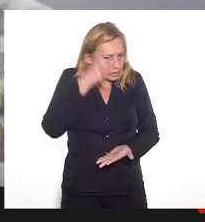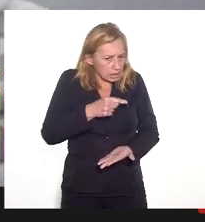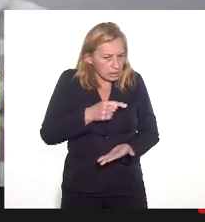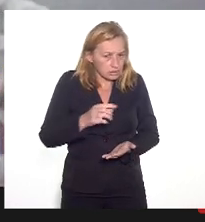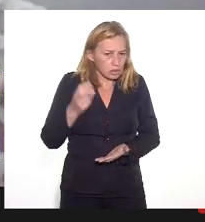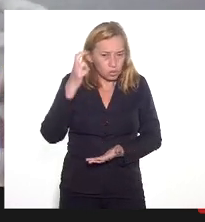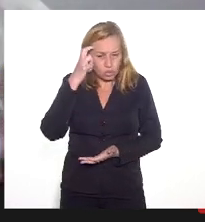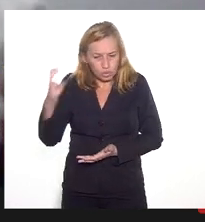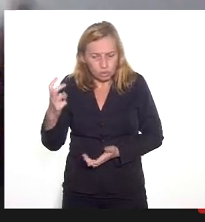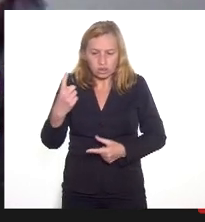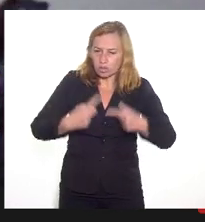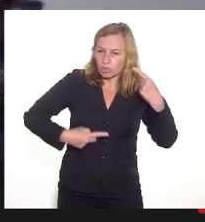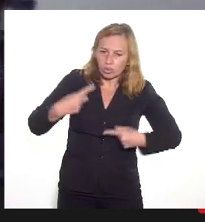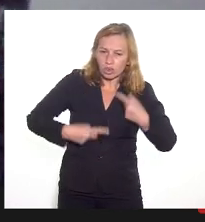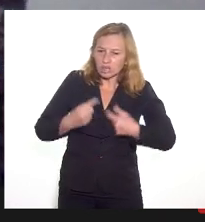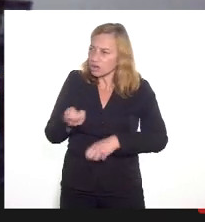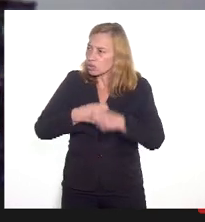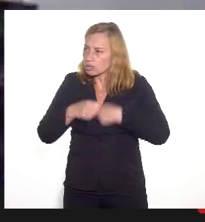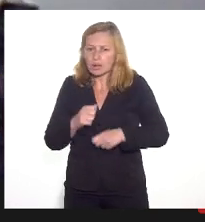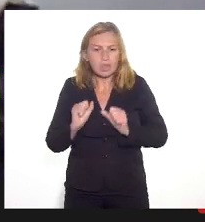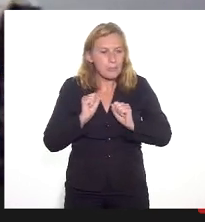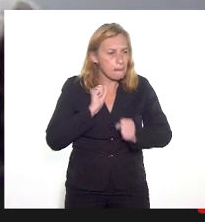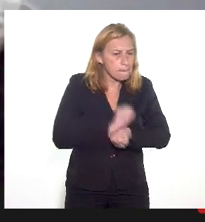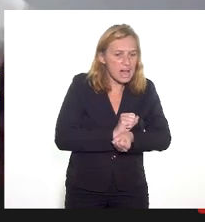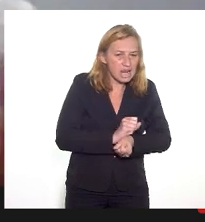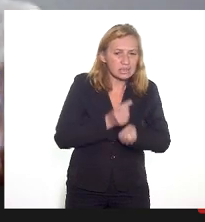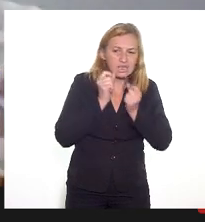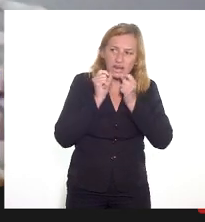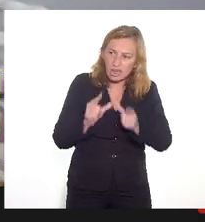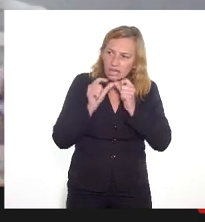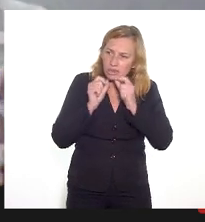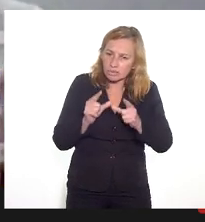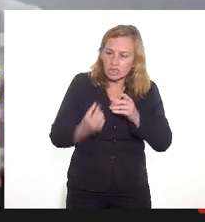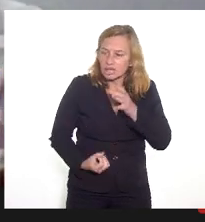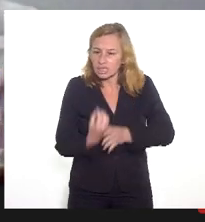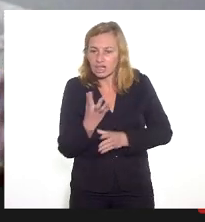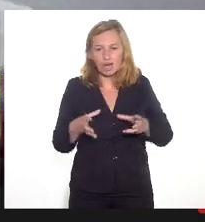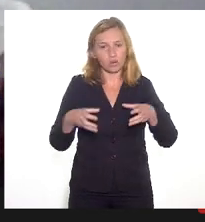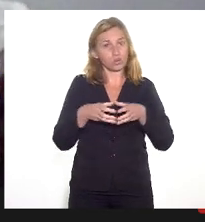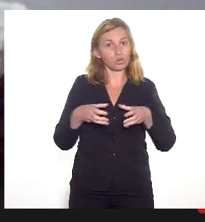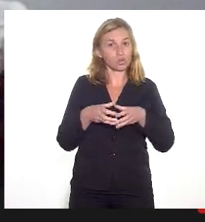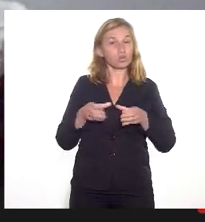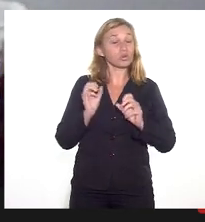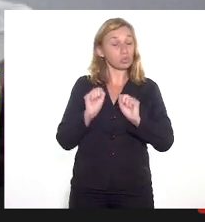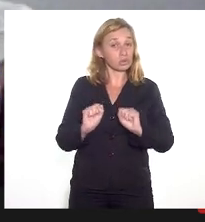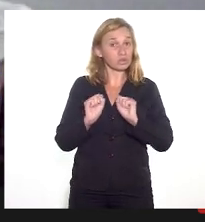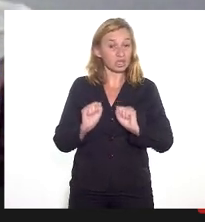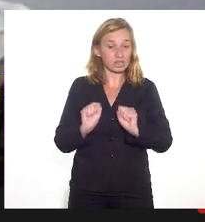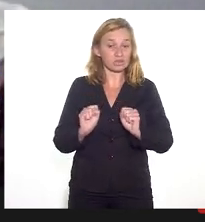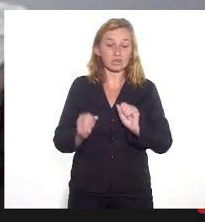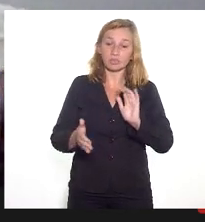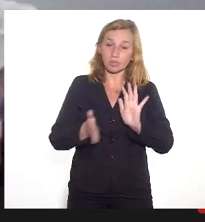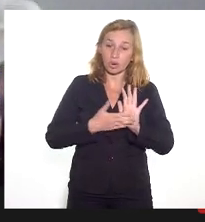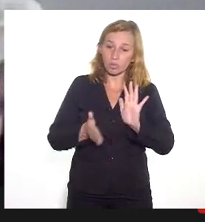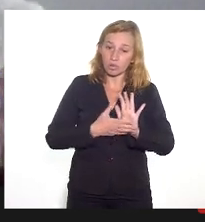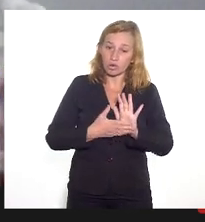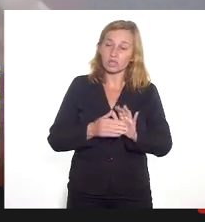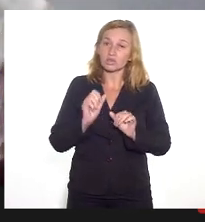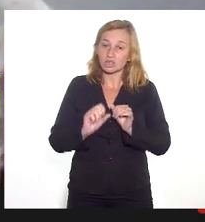Nós temos que parar de reclamar e constituirmos um grupo que pudesse fazer propostas